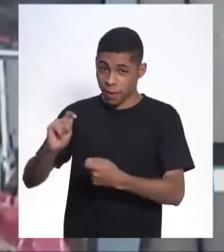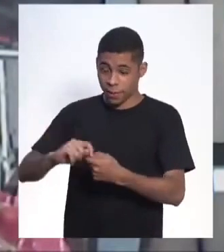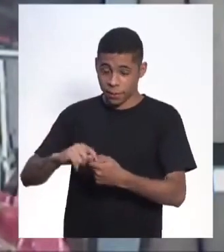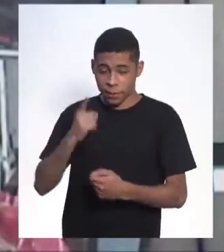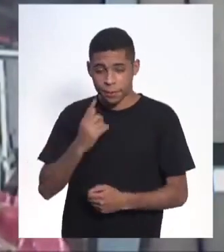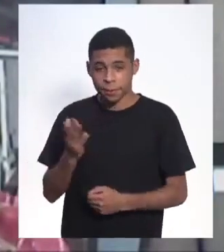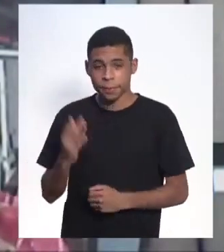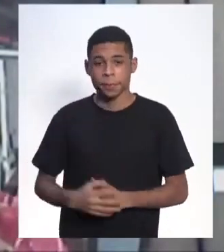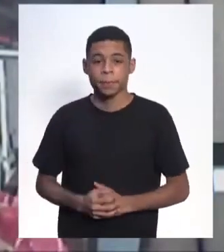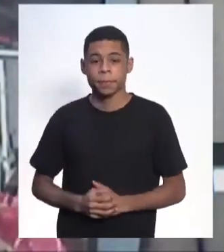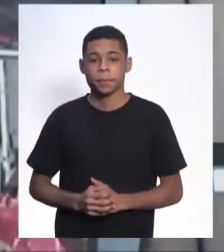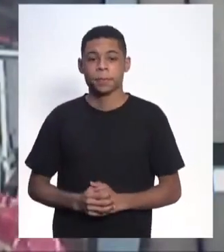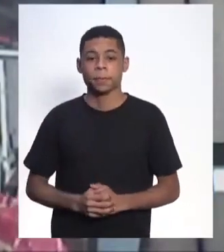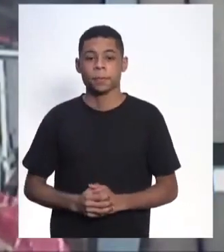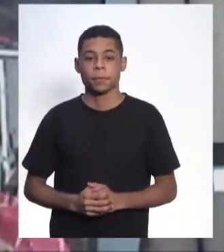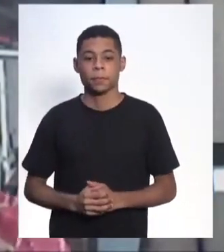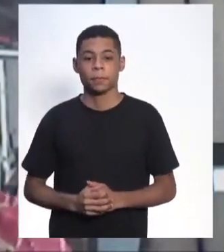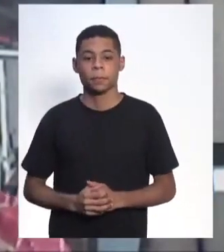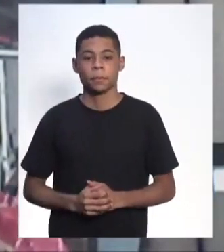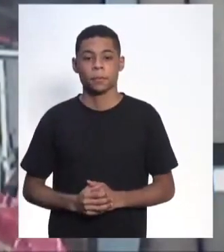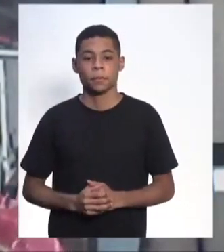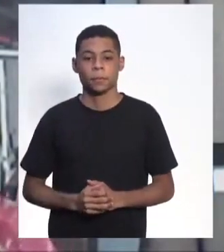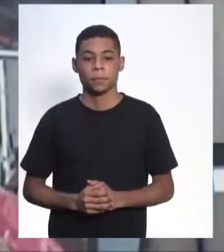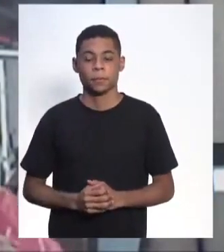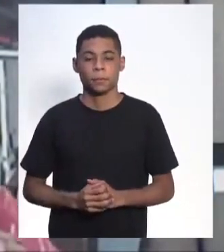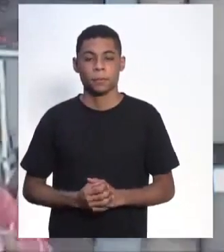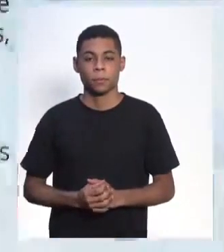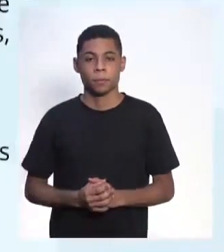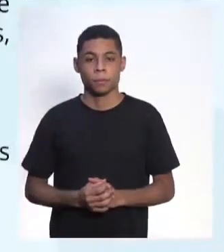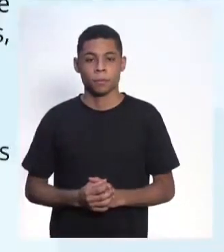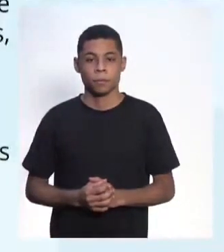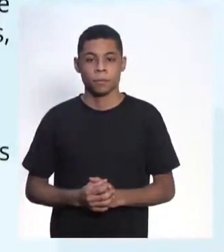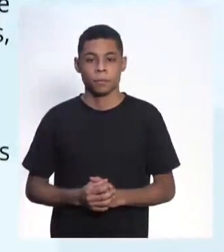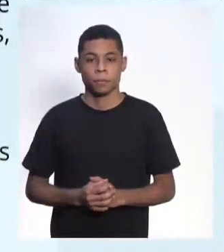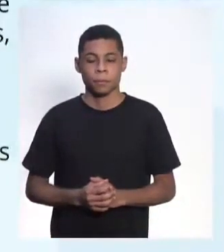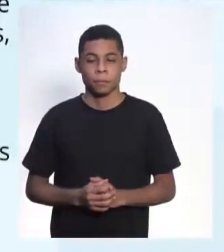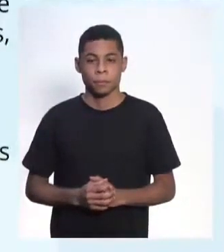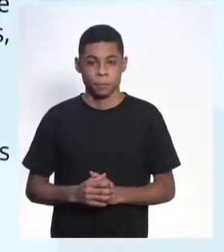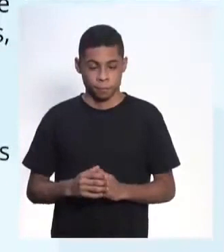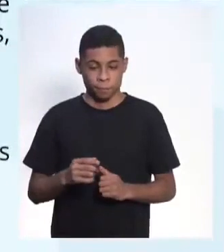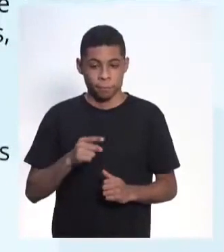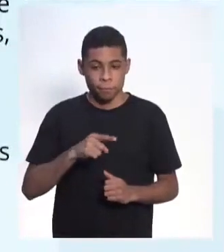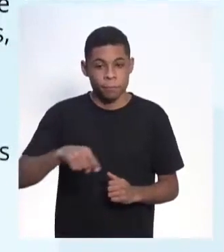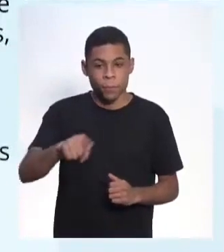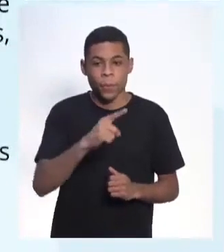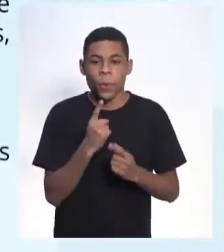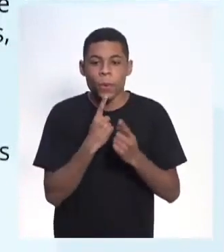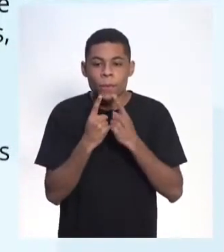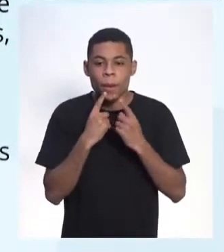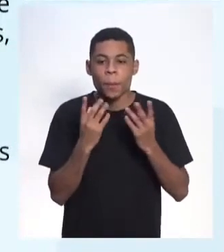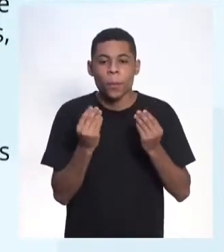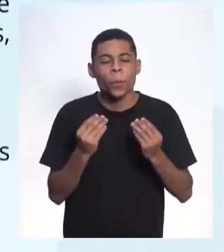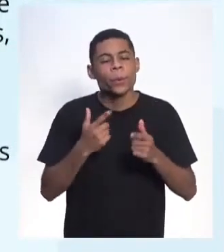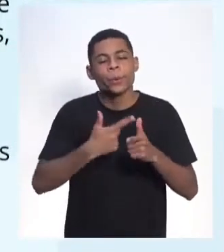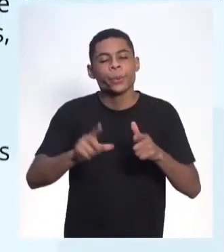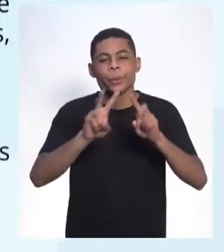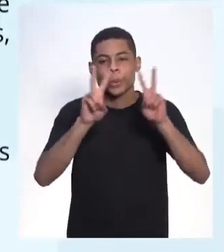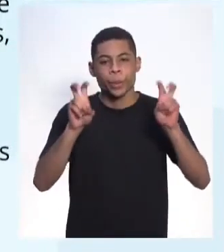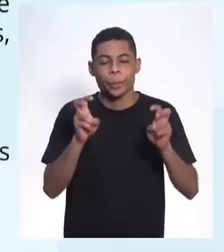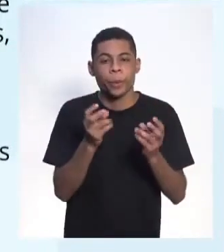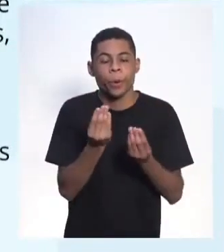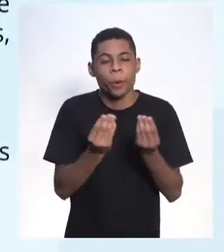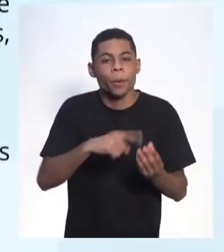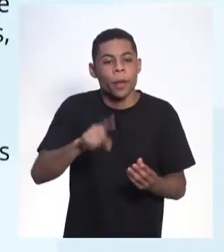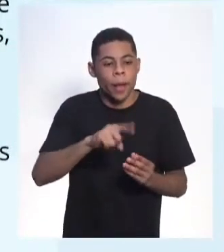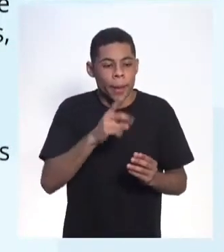para vocês verem. E ela também, né, a gente conversa muito, né, sobre como nós somos